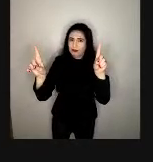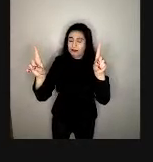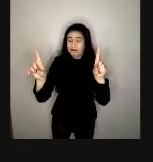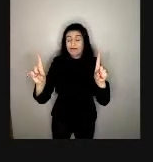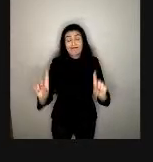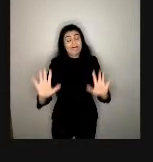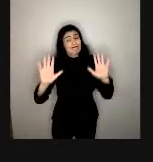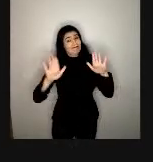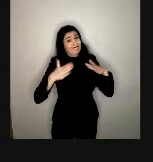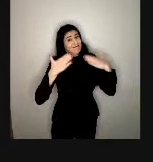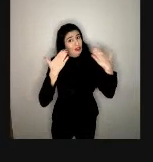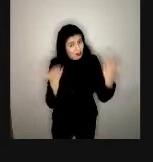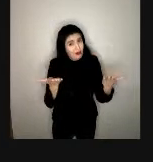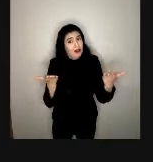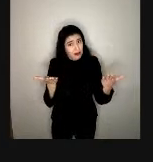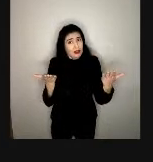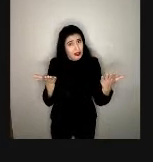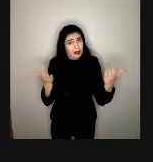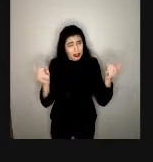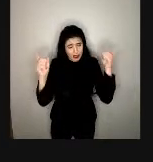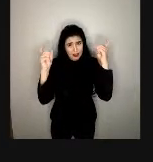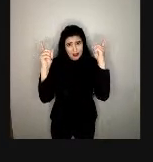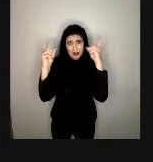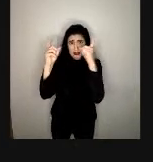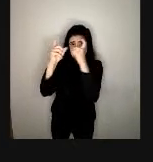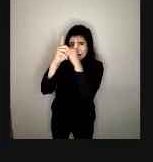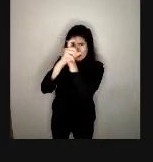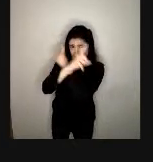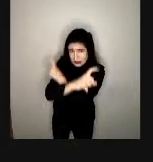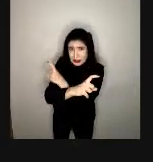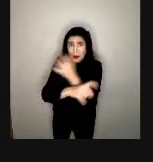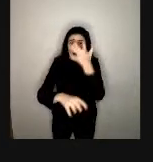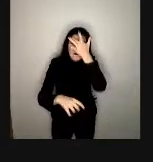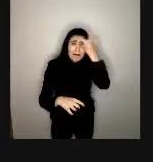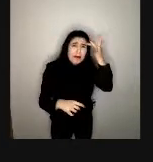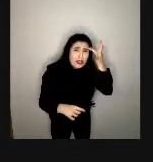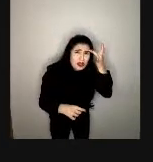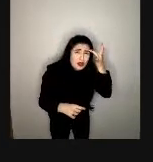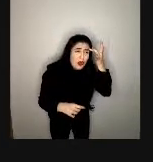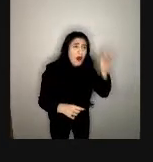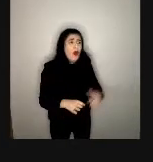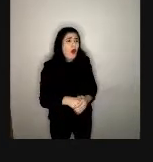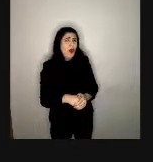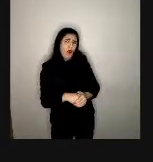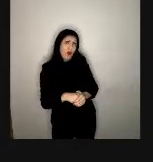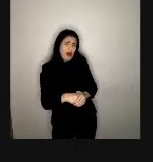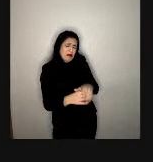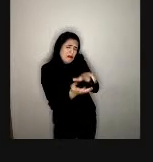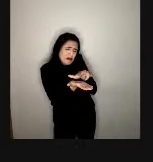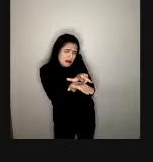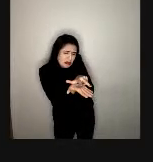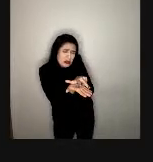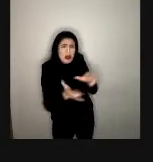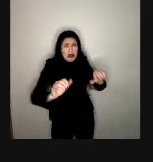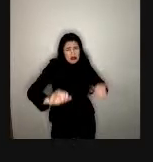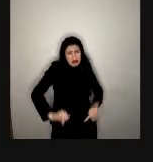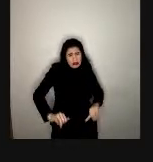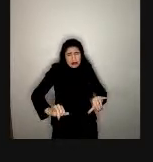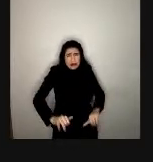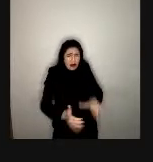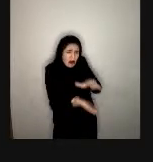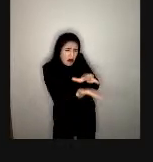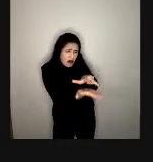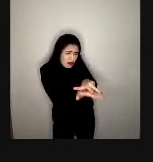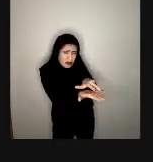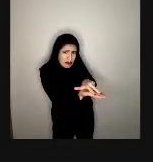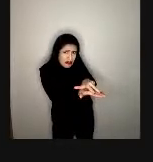seja muito mais difícil para os pacientes aderirem ao tratamento, estabelecerem uma relação de confiança, de